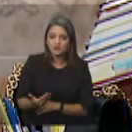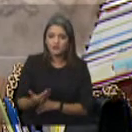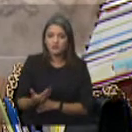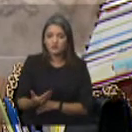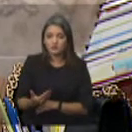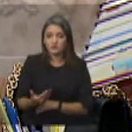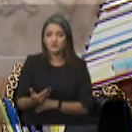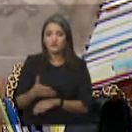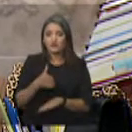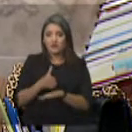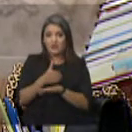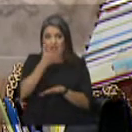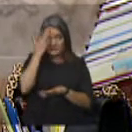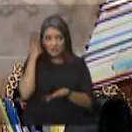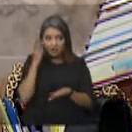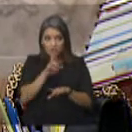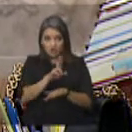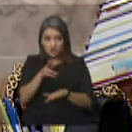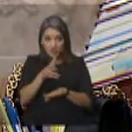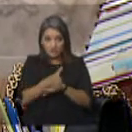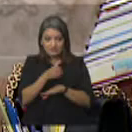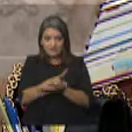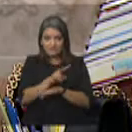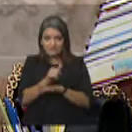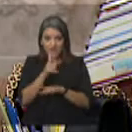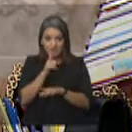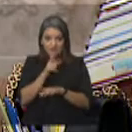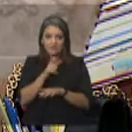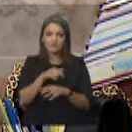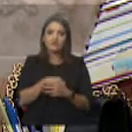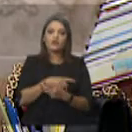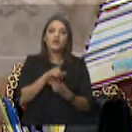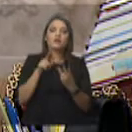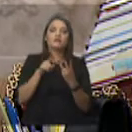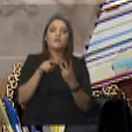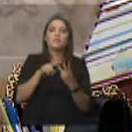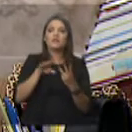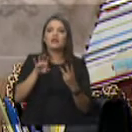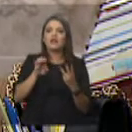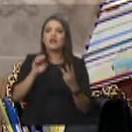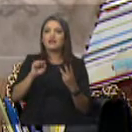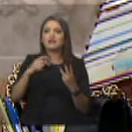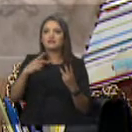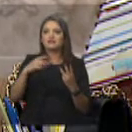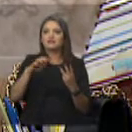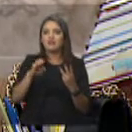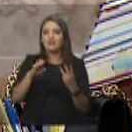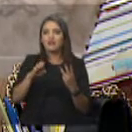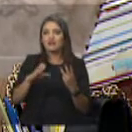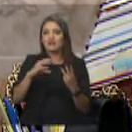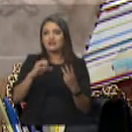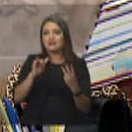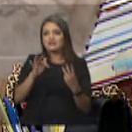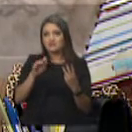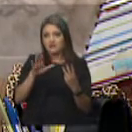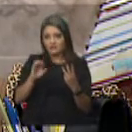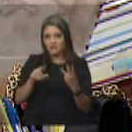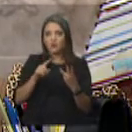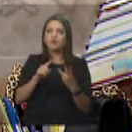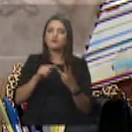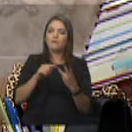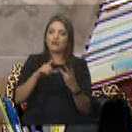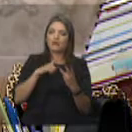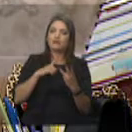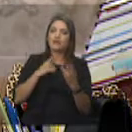solicitantes que acessarão os dados. Quanto à tipologia do acesso específico, essa concerne a dados também protegidos por